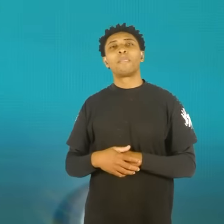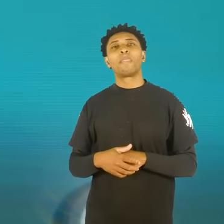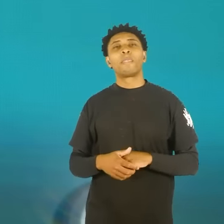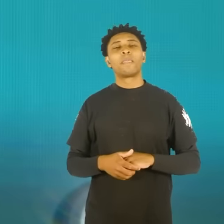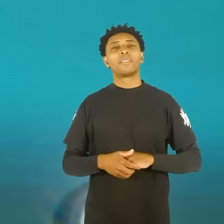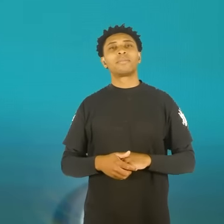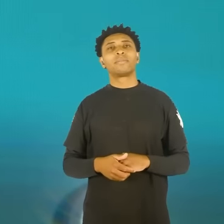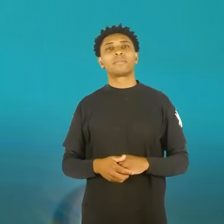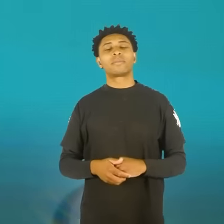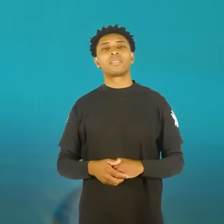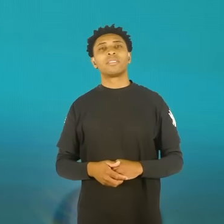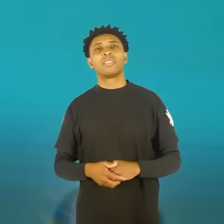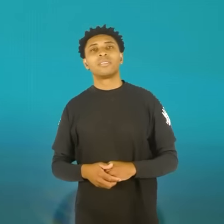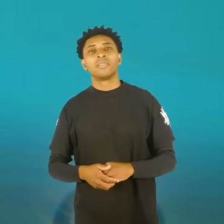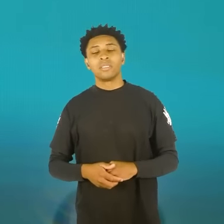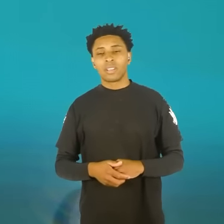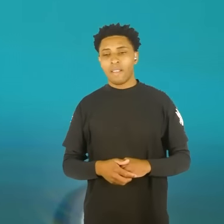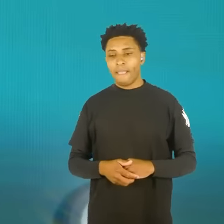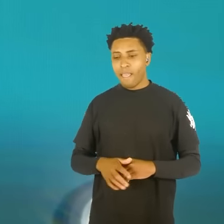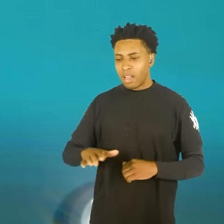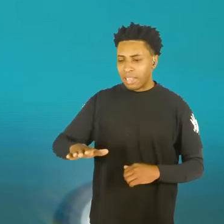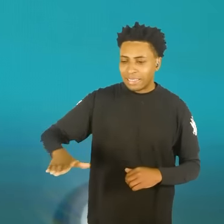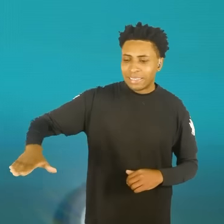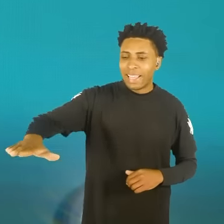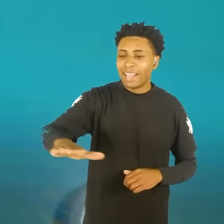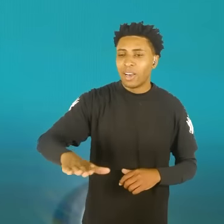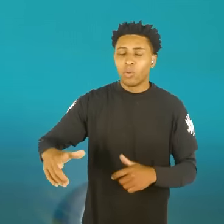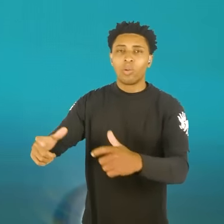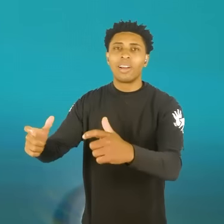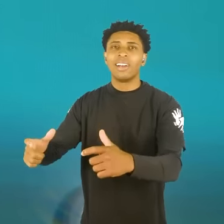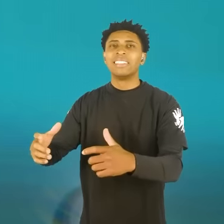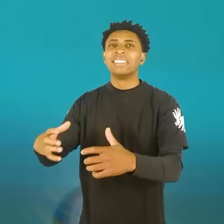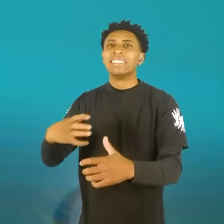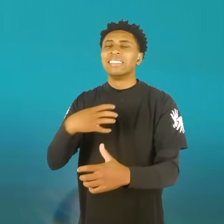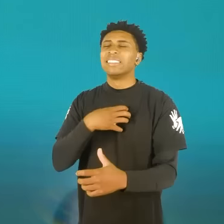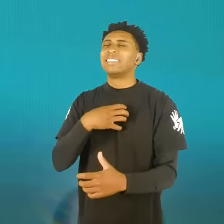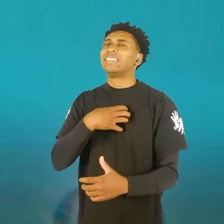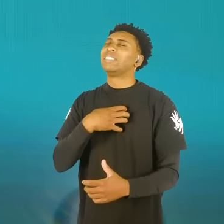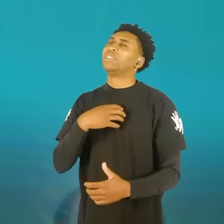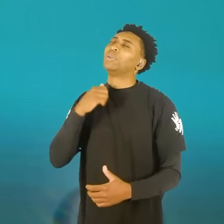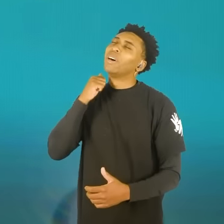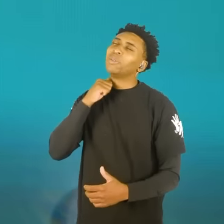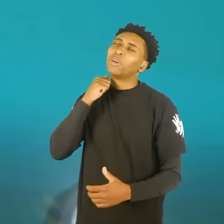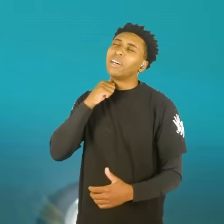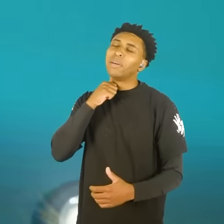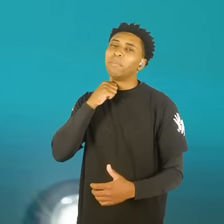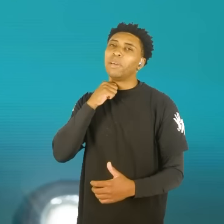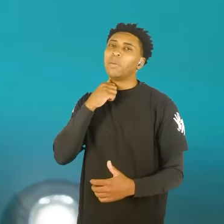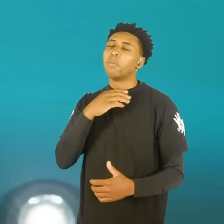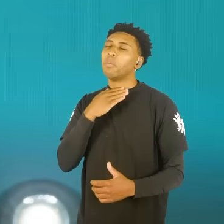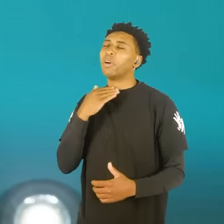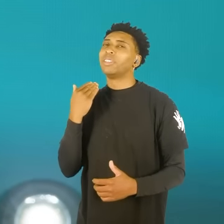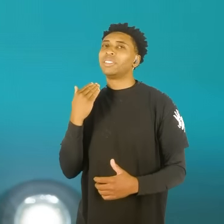como a terra sentiu a morte de um adorador. A tradição diz que